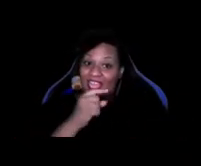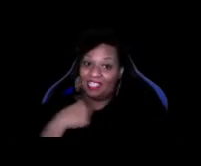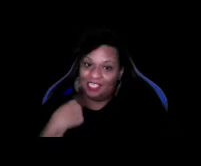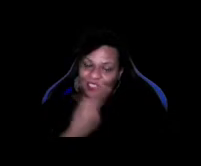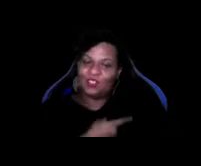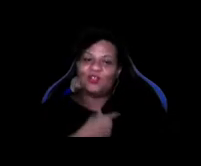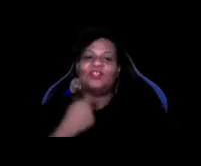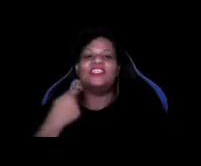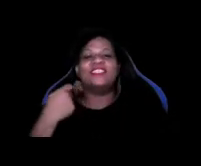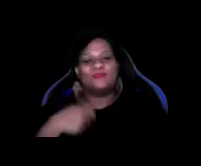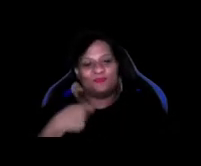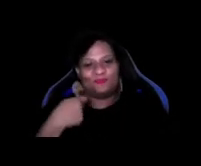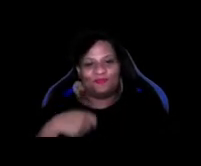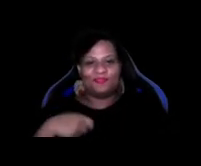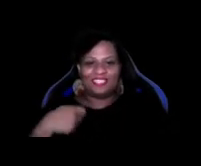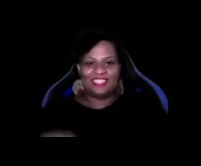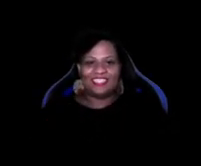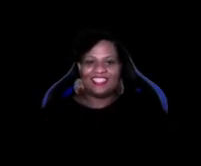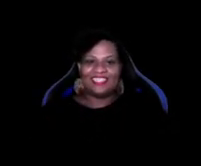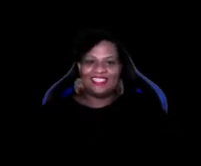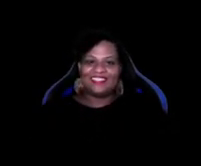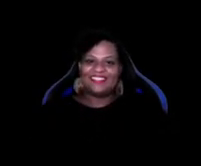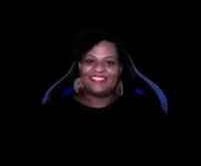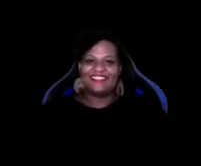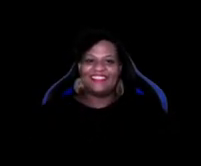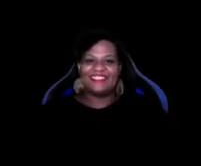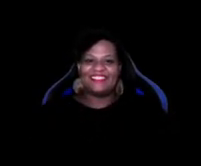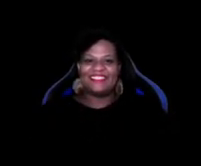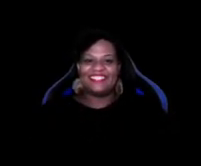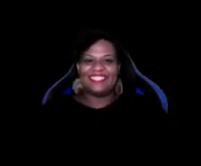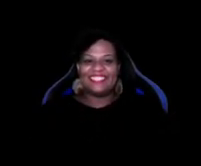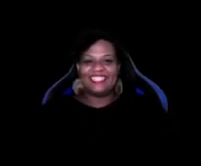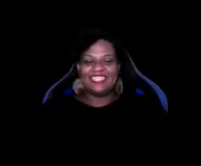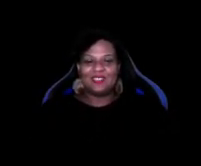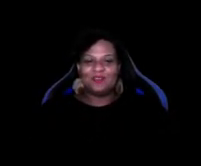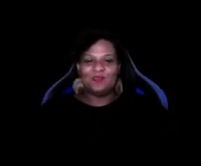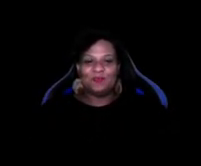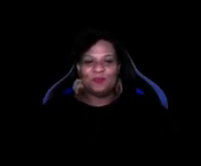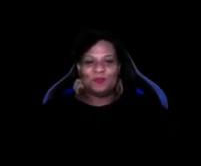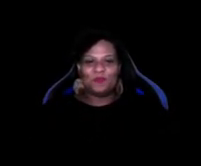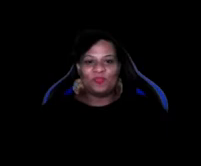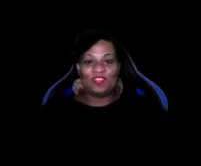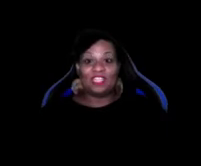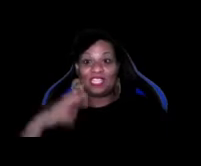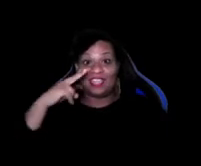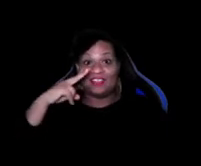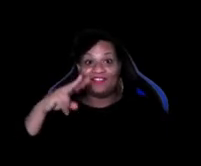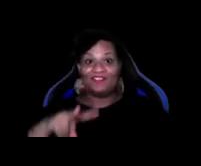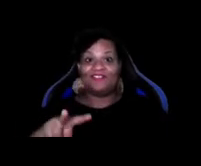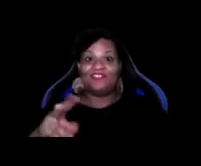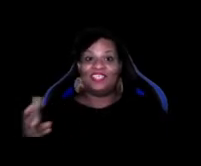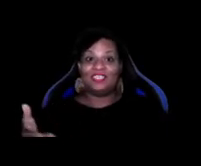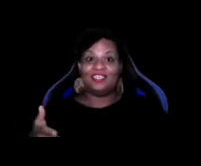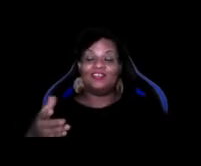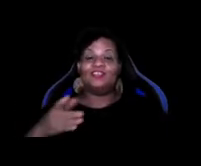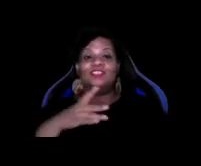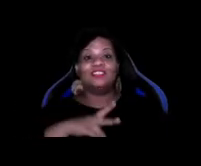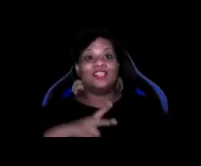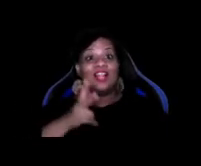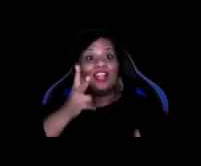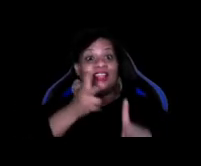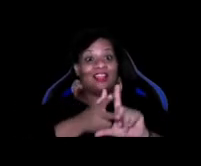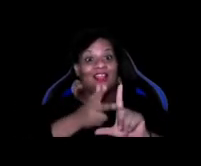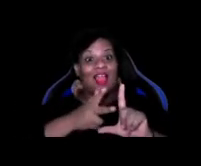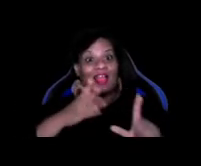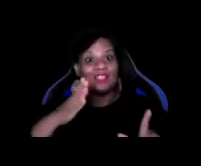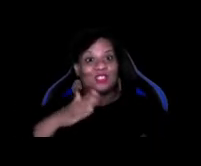precisa. Então hoje, como vocês podem ver, teremos aqui, né, uma live surpresa